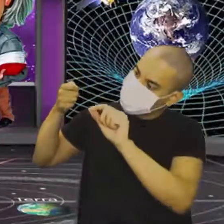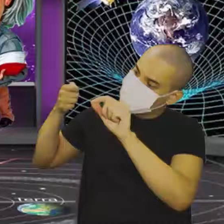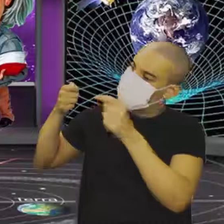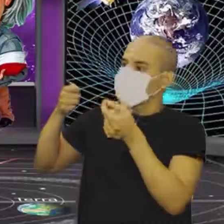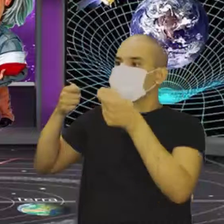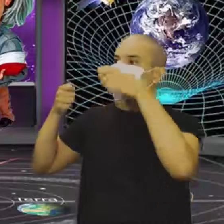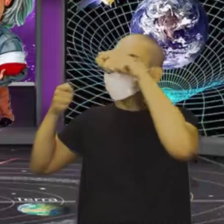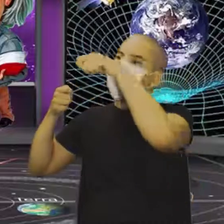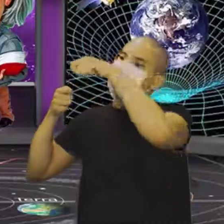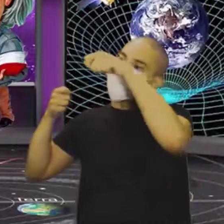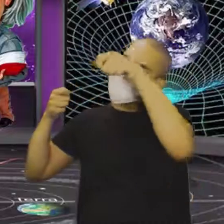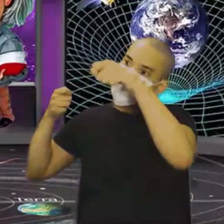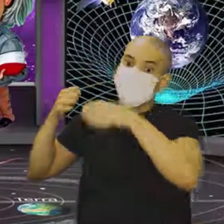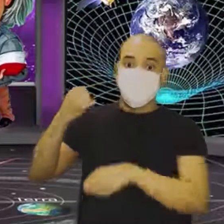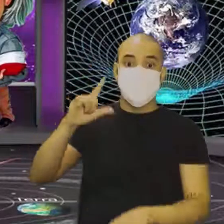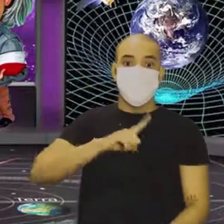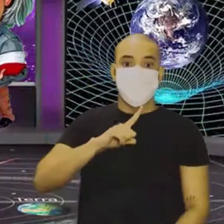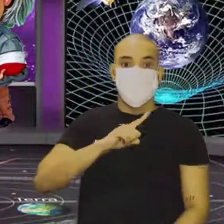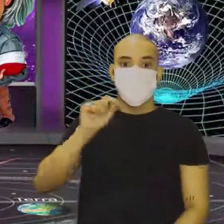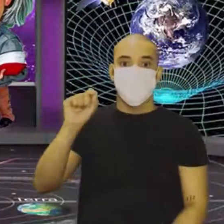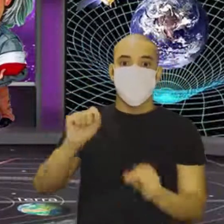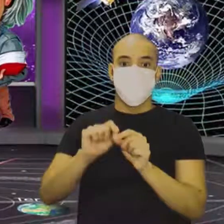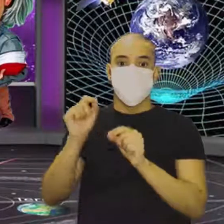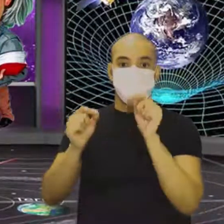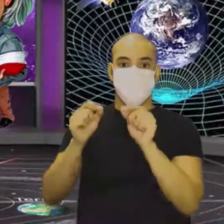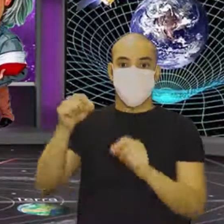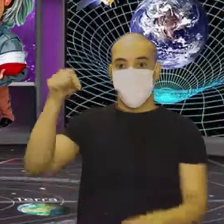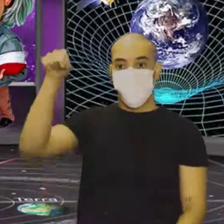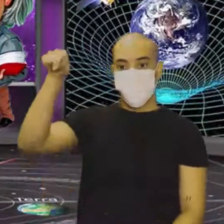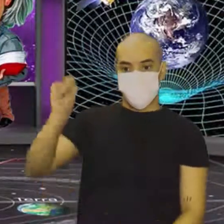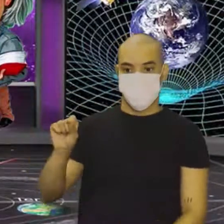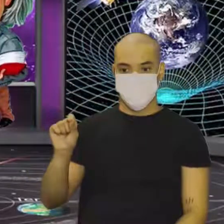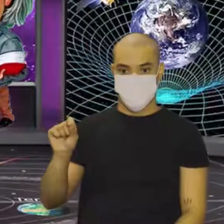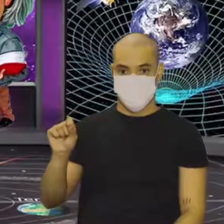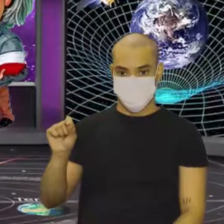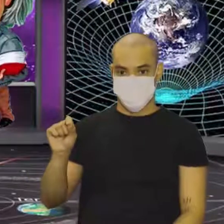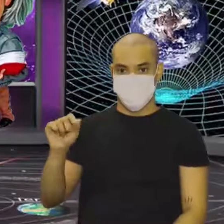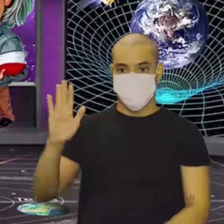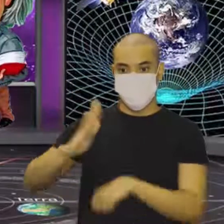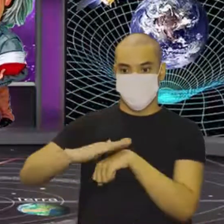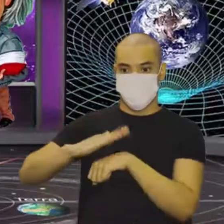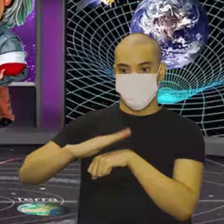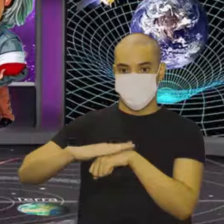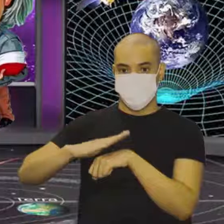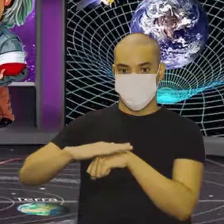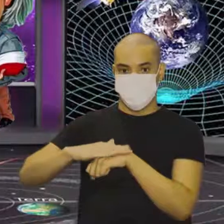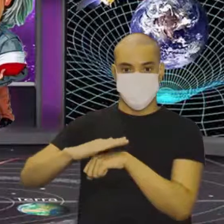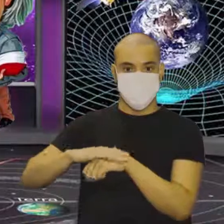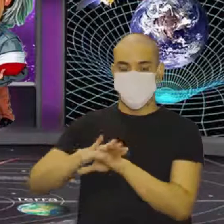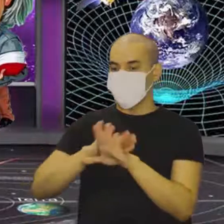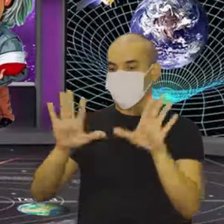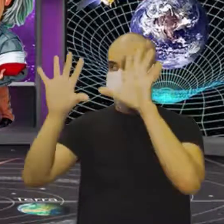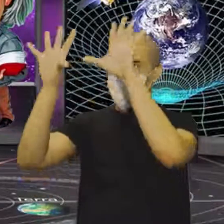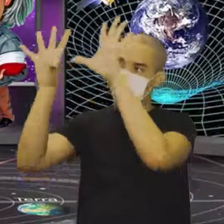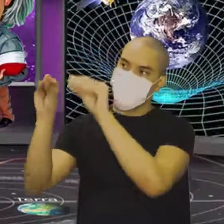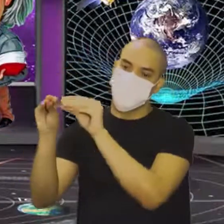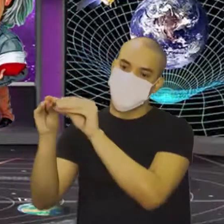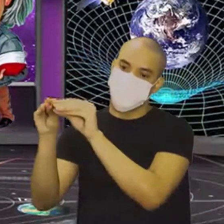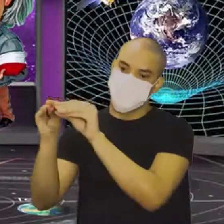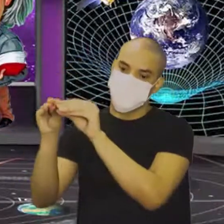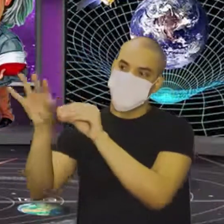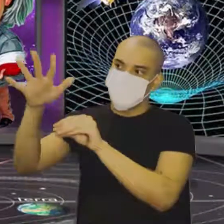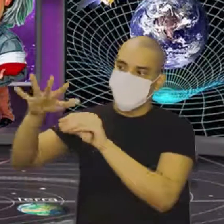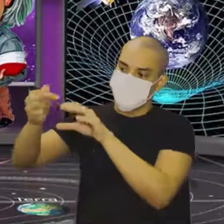circuito. Ele detectou corrente alta, o que ele faz? Ele desarma e ele vai desligar aquela parte